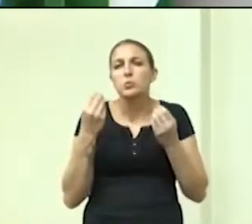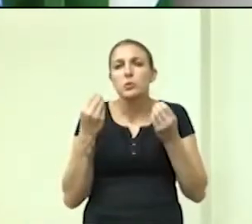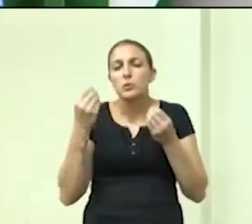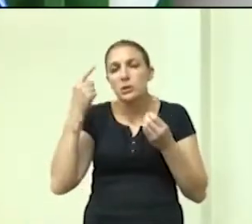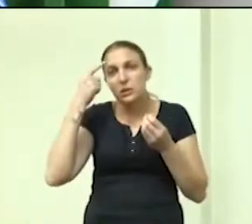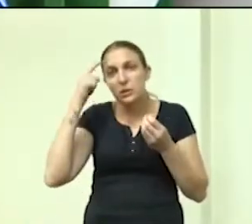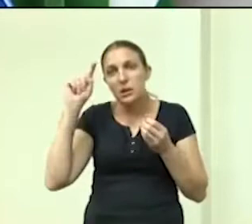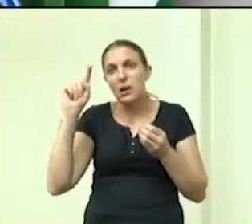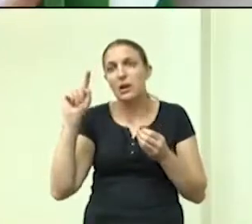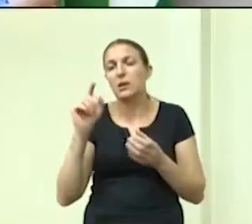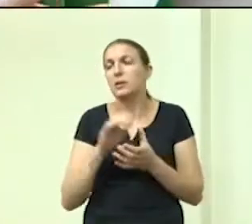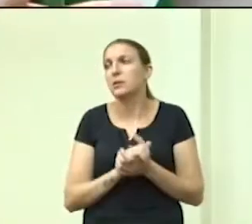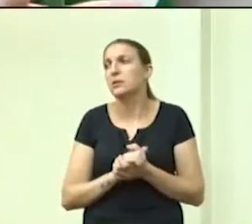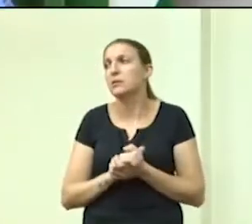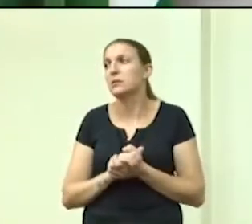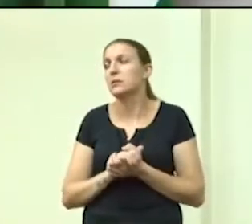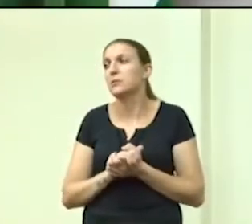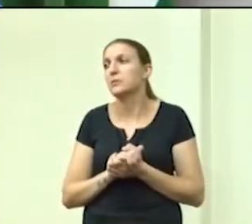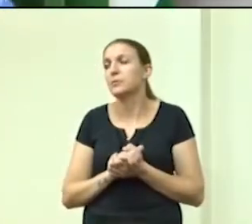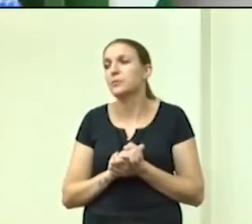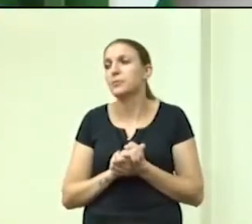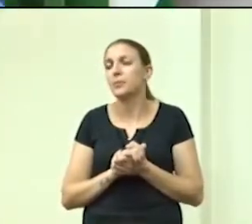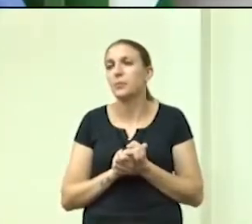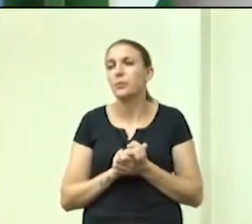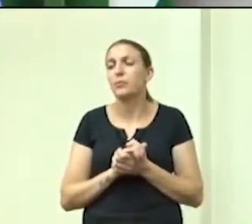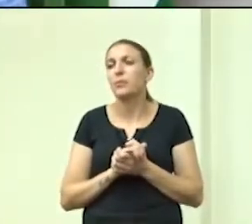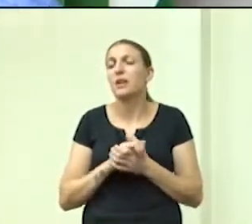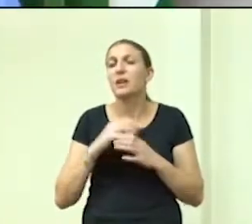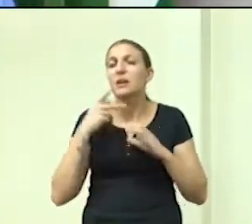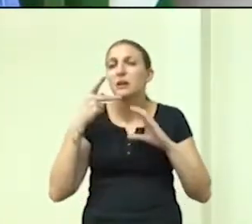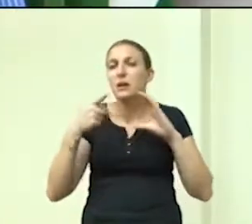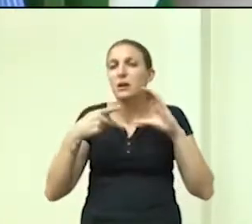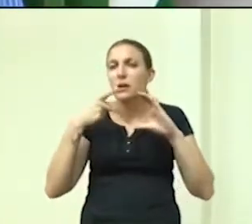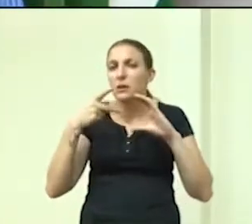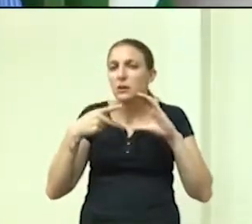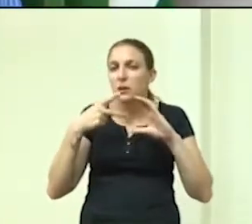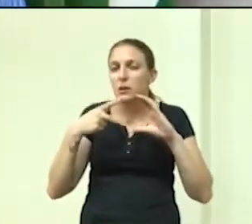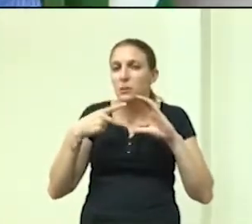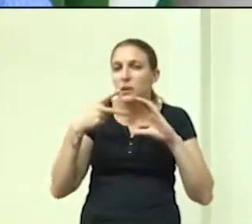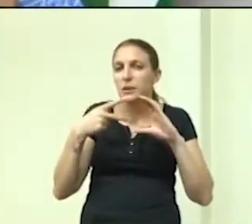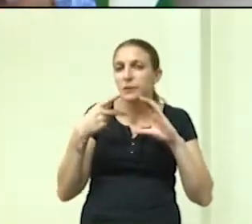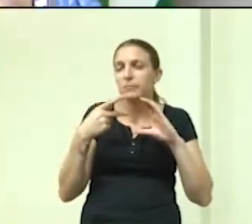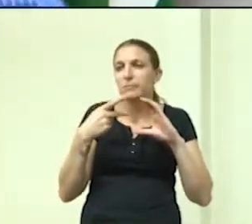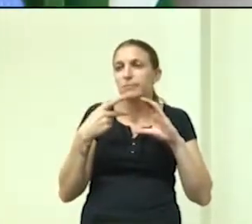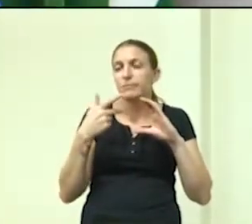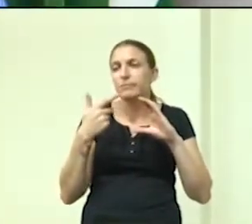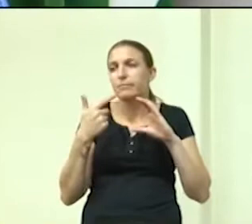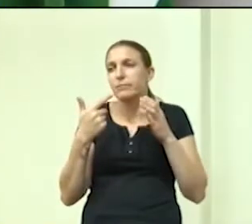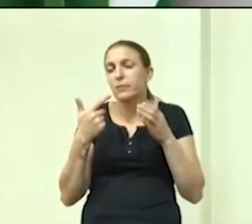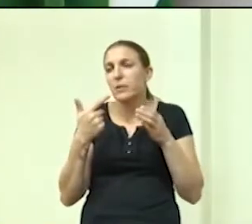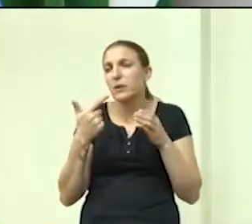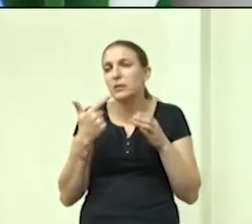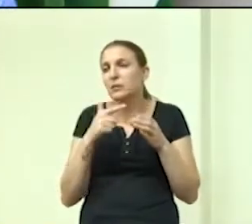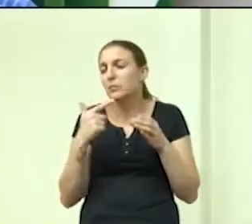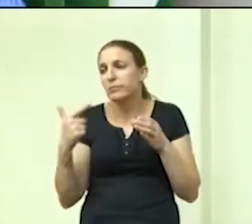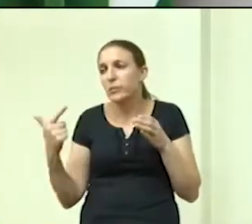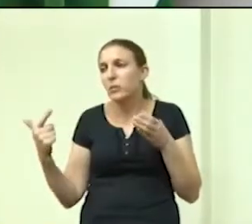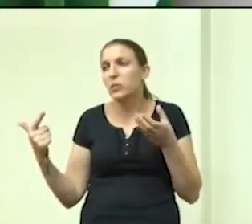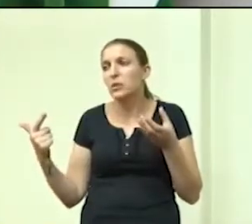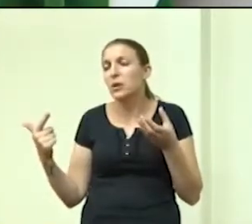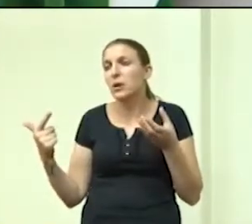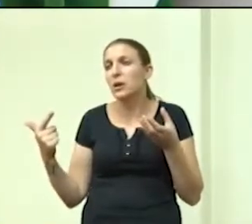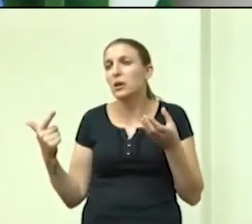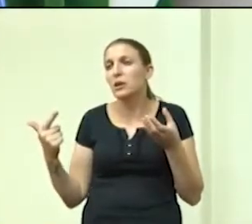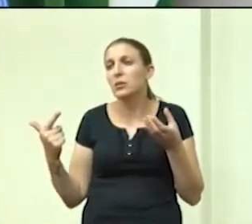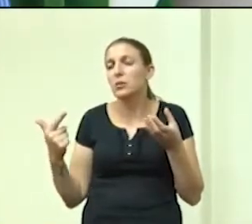longa data, que a Câmara não pode onerar a despesa, que a Câmara não tem, muitas vezes, e a maioria das vezes, esse